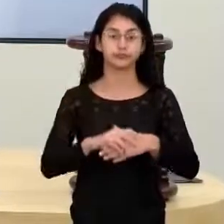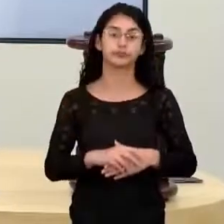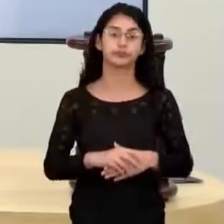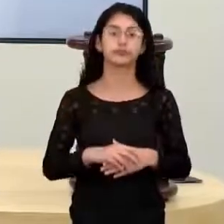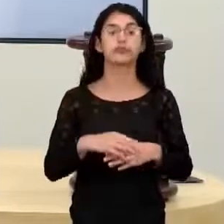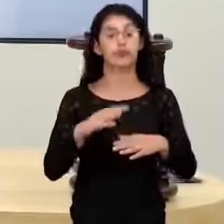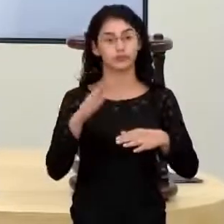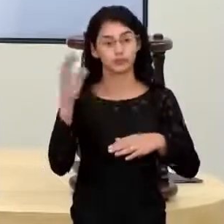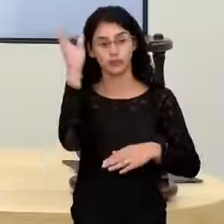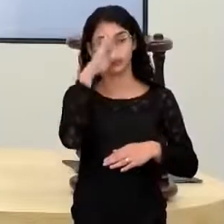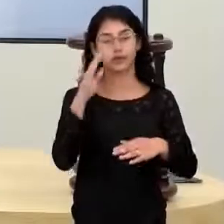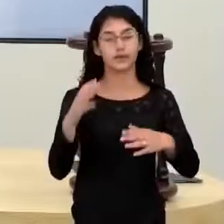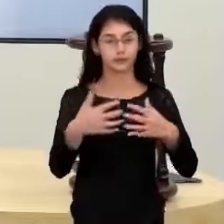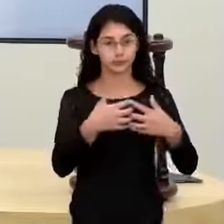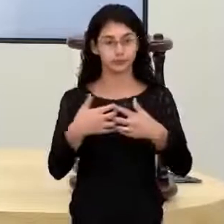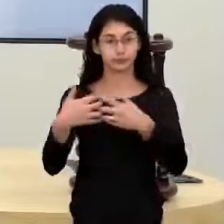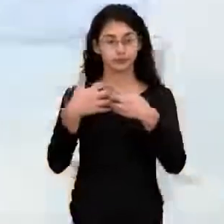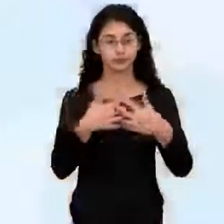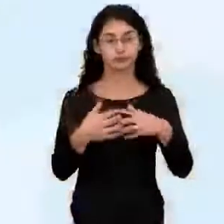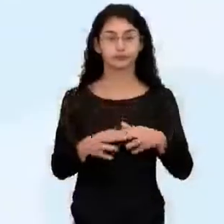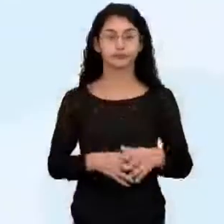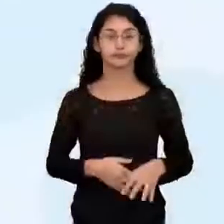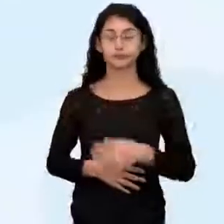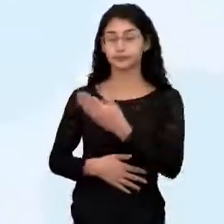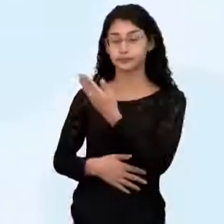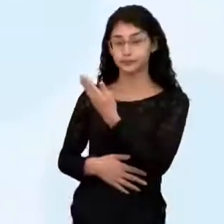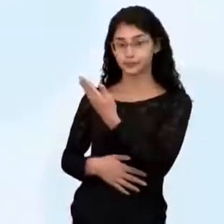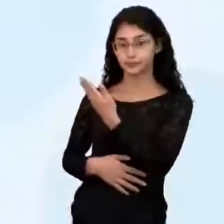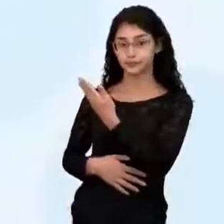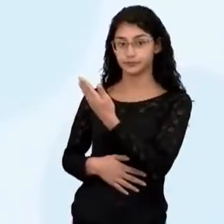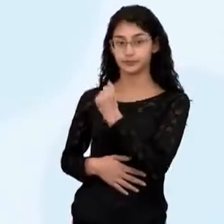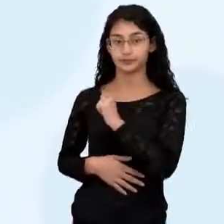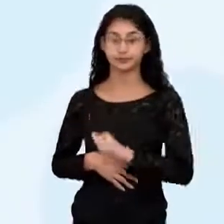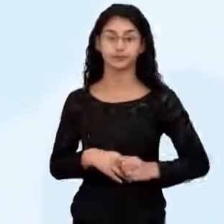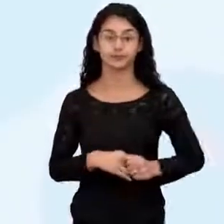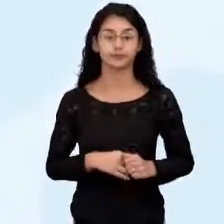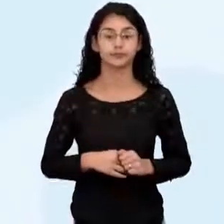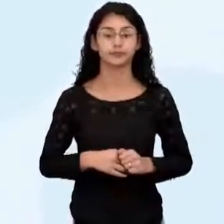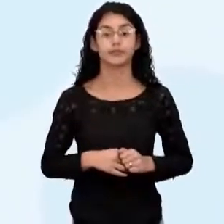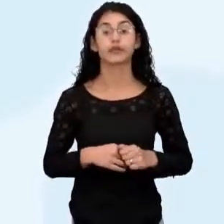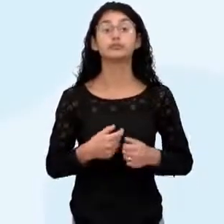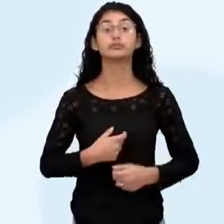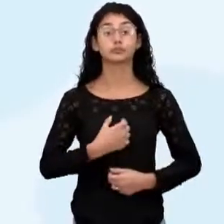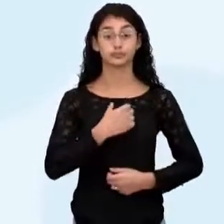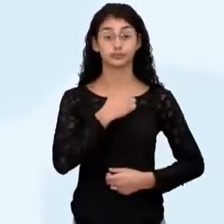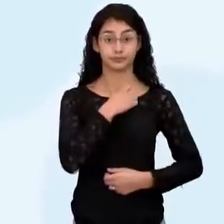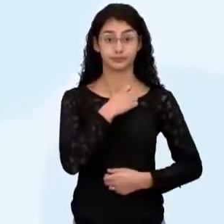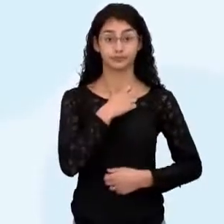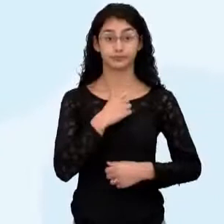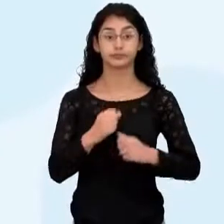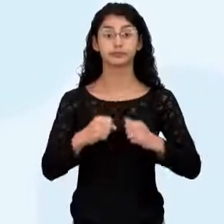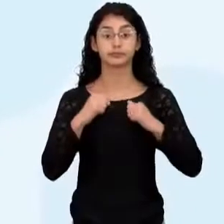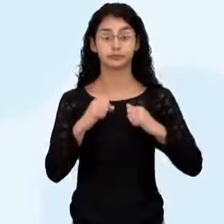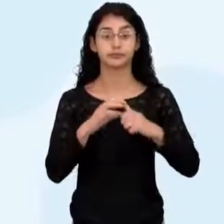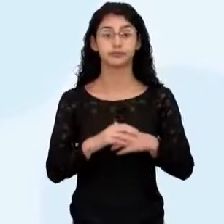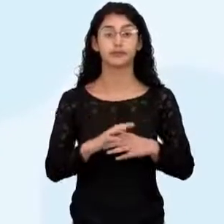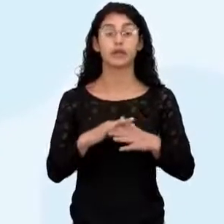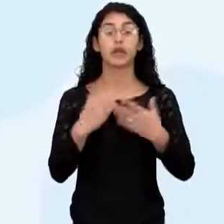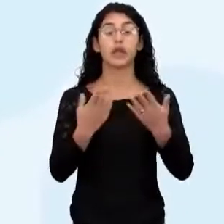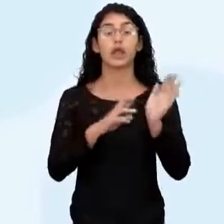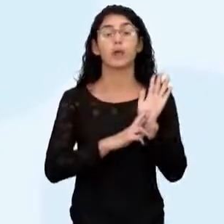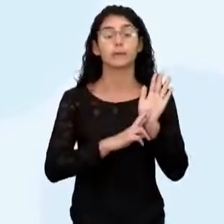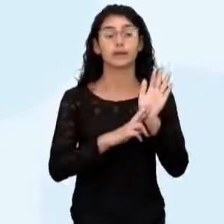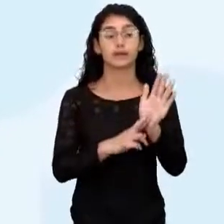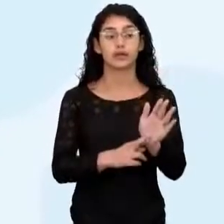Brasil também. Dá uma olhadinha na tela. E aí, pensando novamente no Poder Executivo, né? Quem é o representante